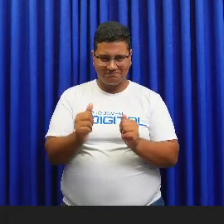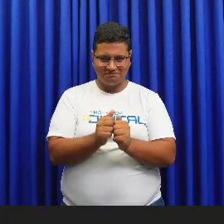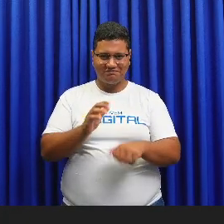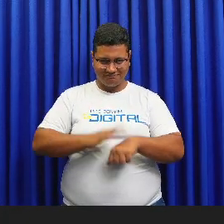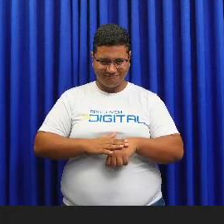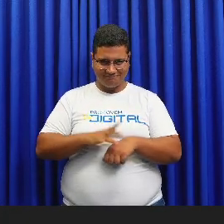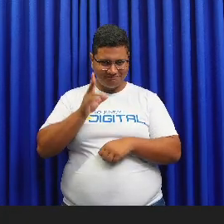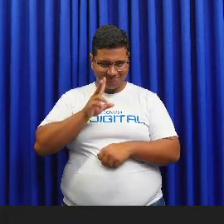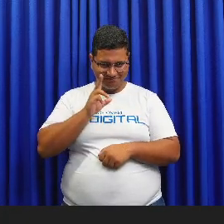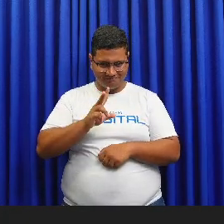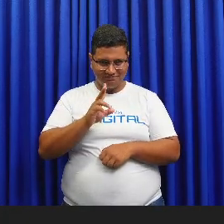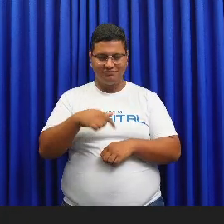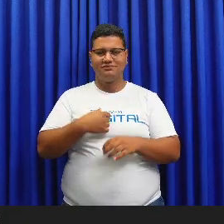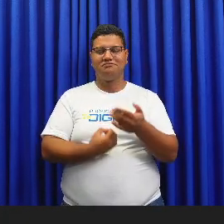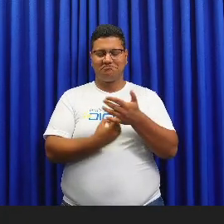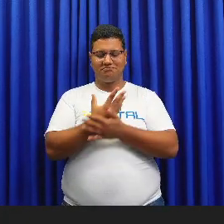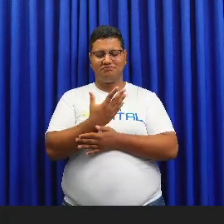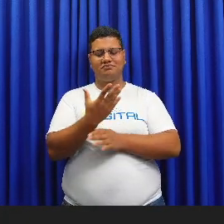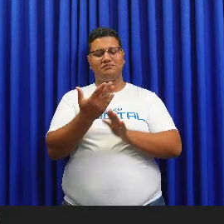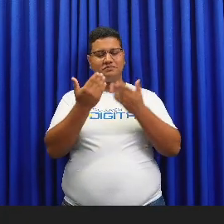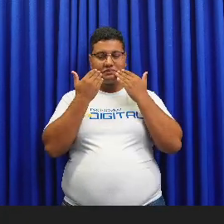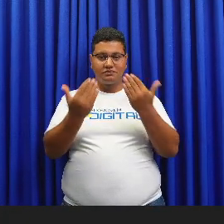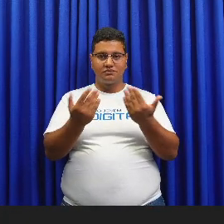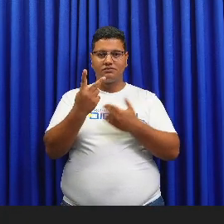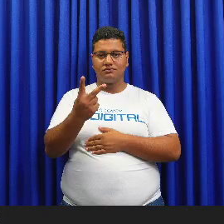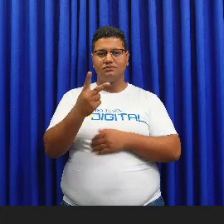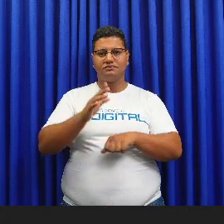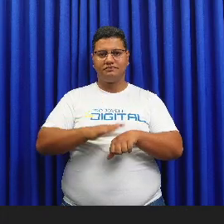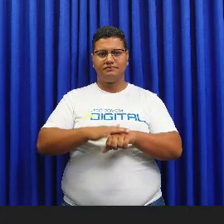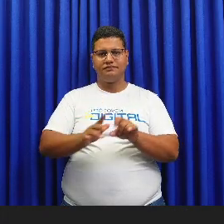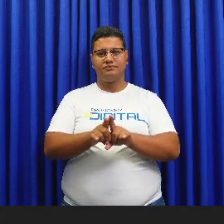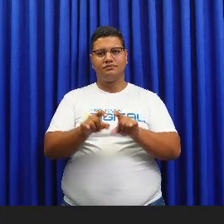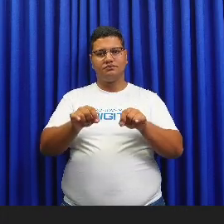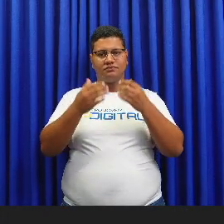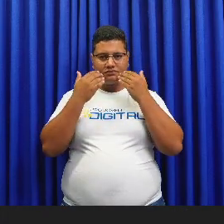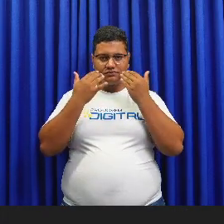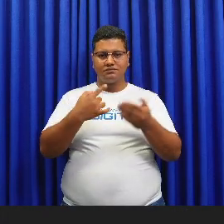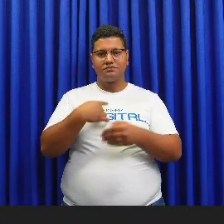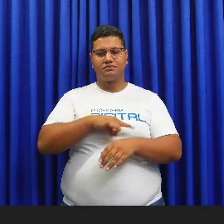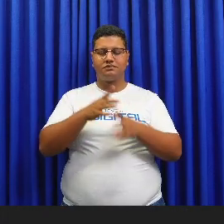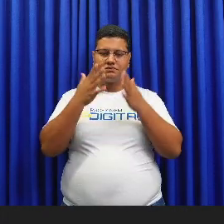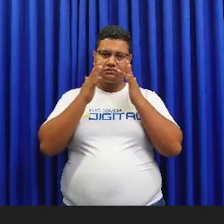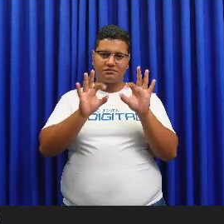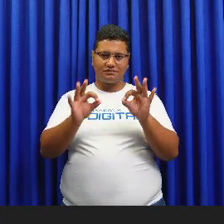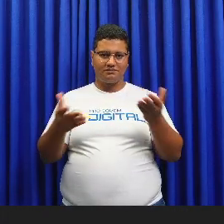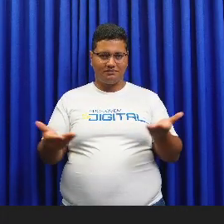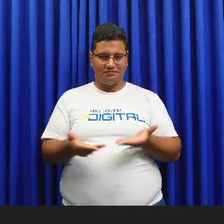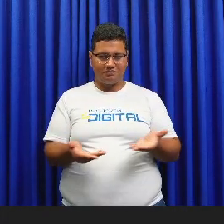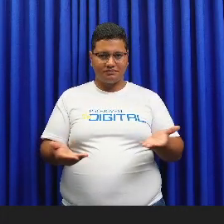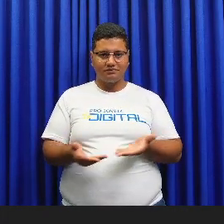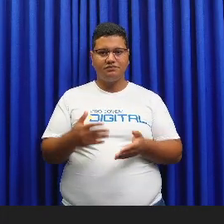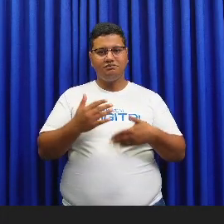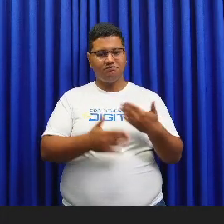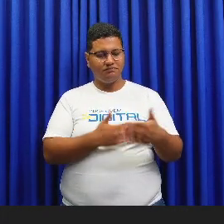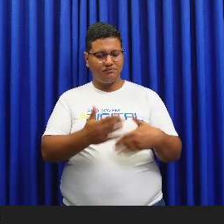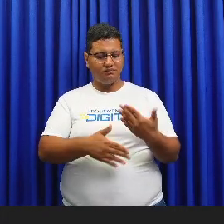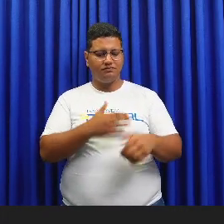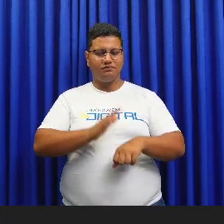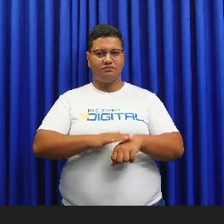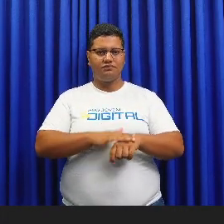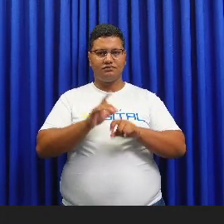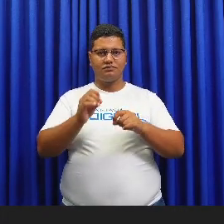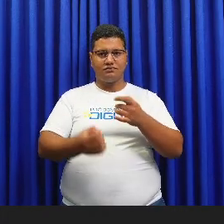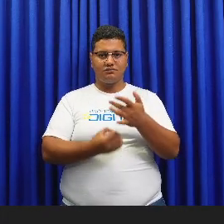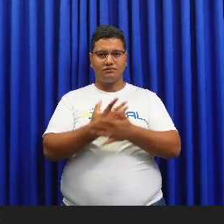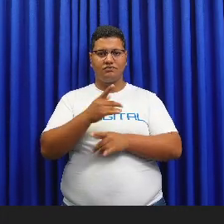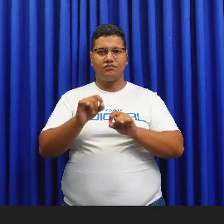À medida que eu vou criando uma apresentação, ó, essas duas aqui foram aquelas apresentações que a gente acabou de ver. À medida que a gente vai